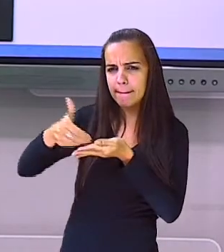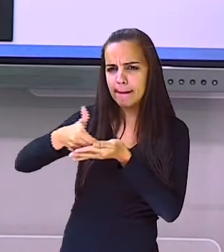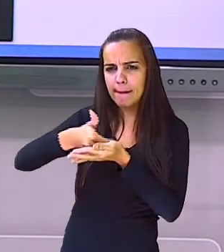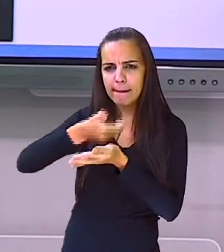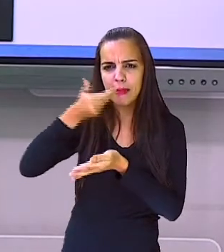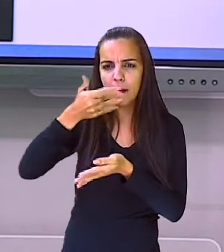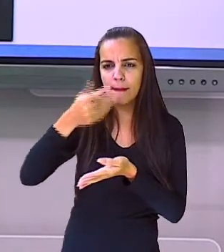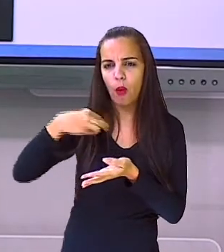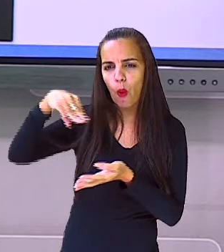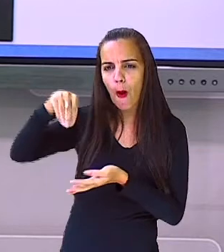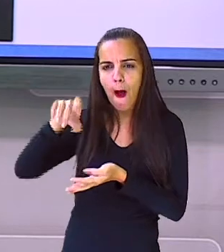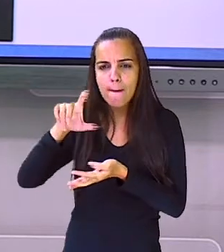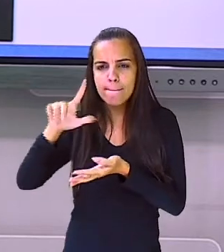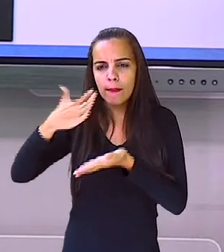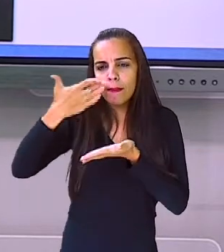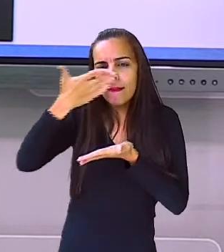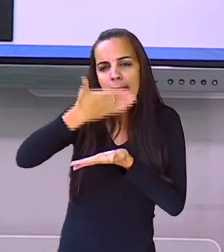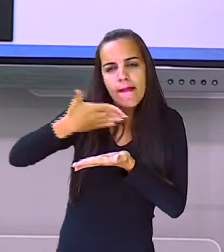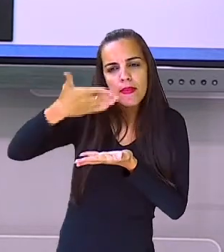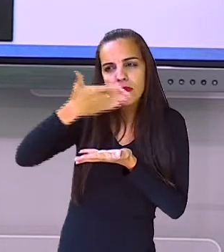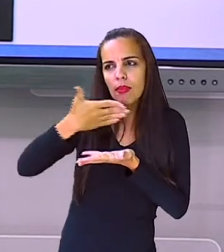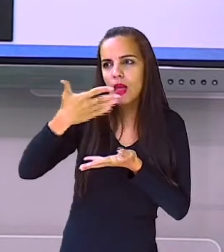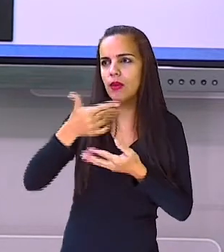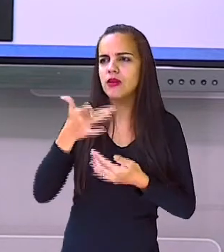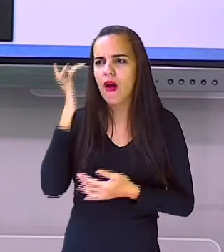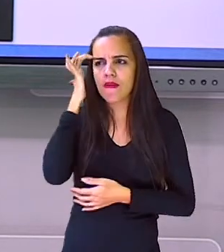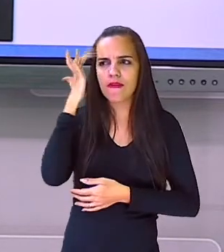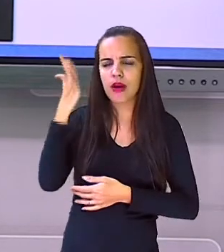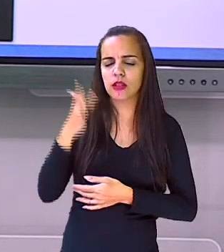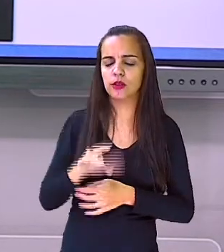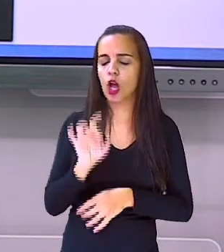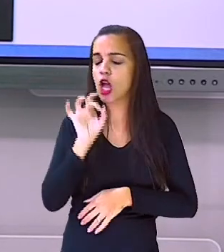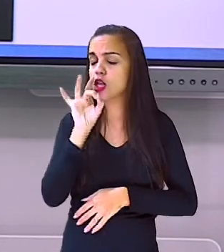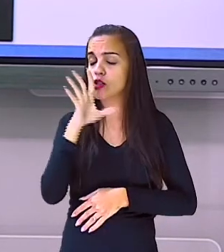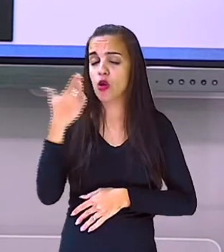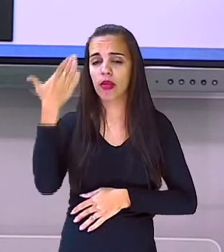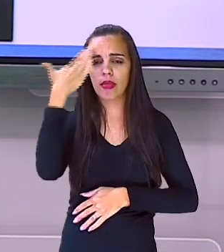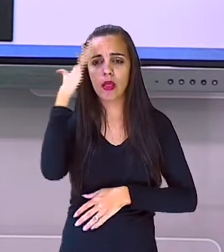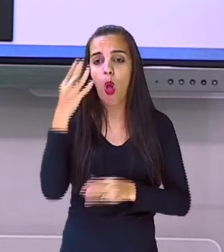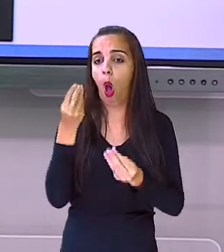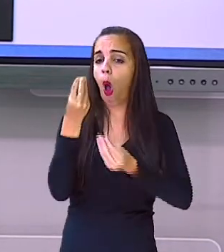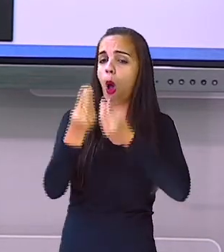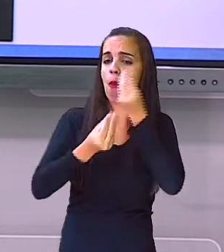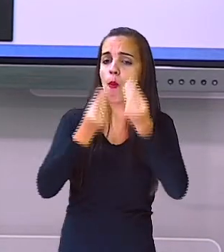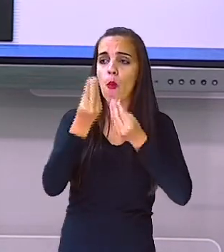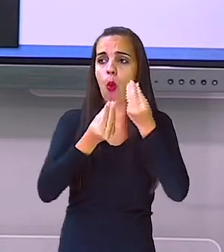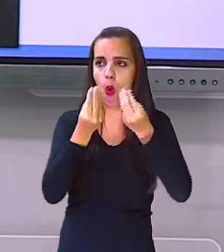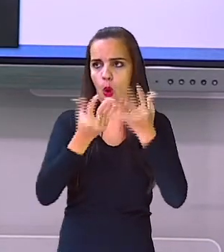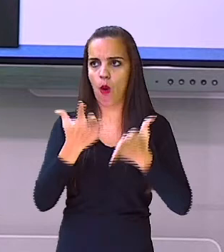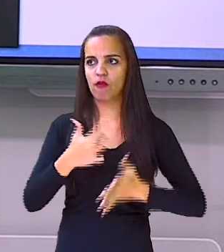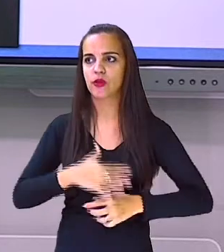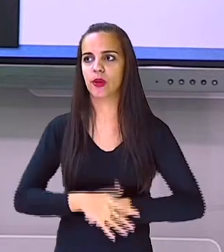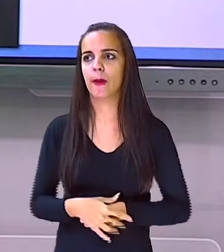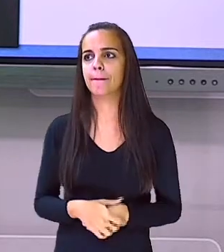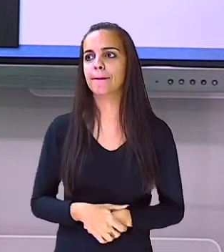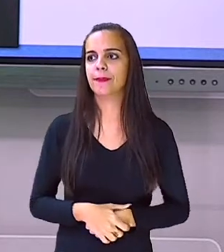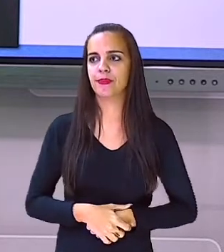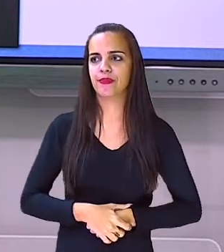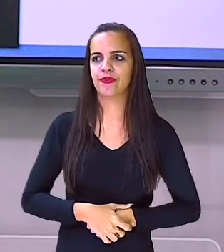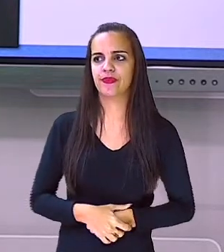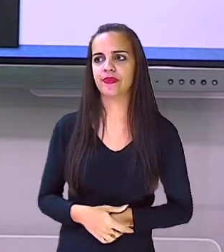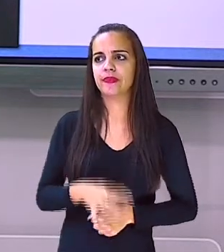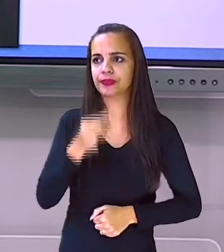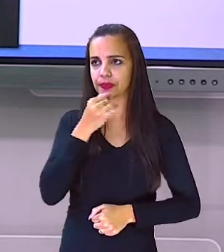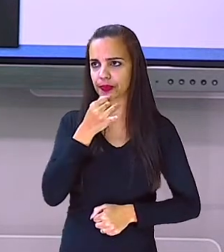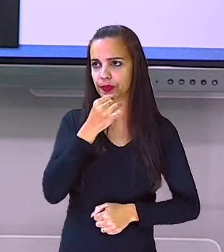ainda mais, porque é muito fácil falar de sujeito. É só a gente entender como funciona cada regrinha. E aí eu falei com vocês que eu ia trazer